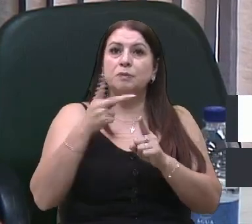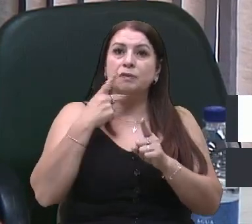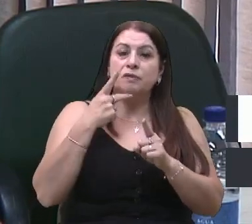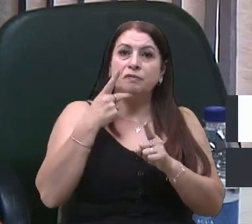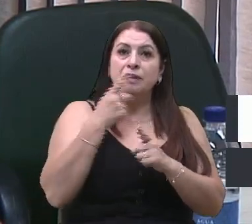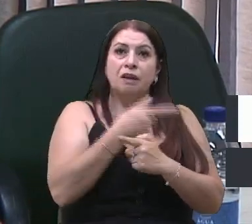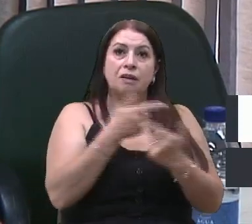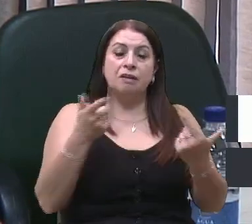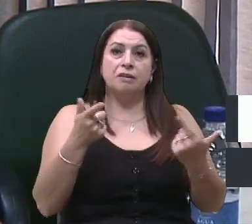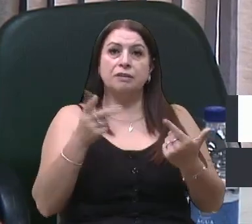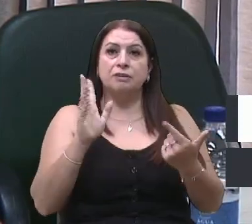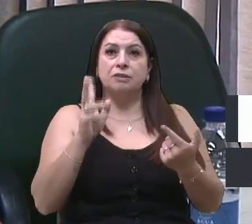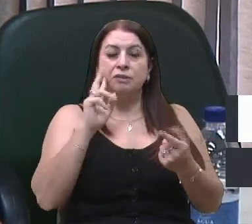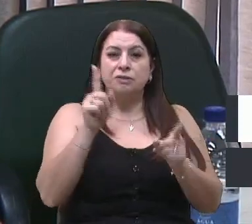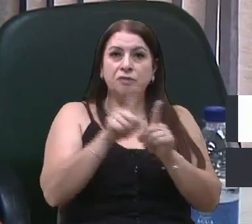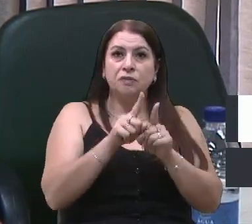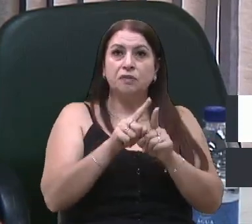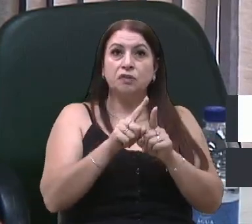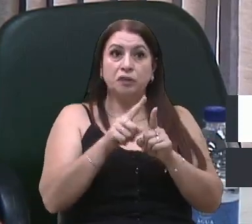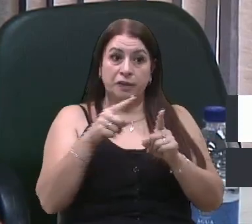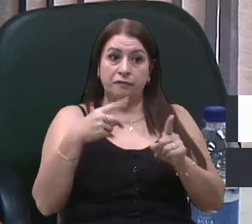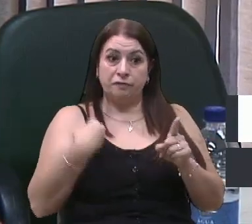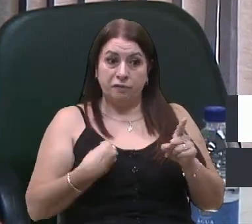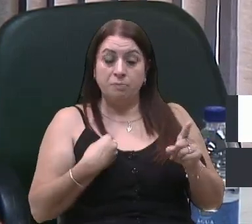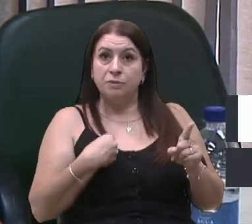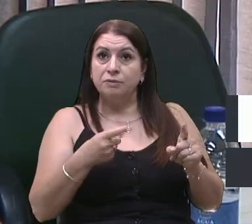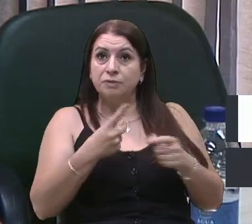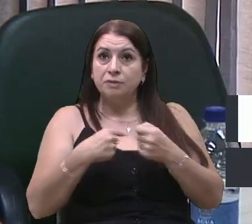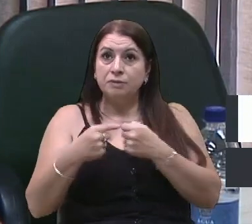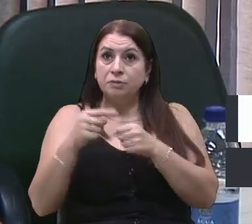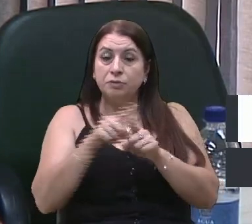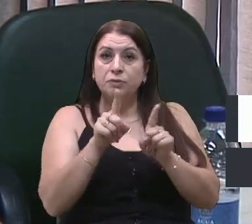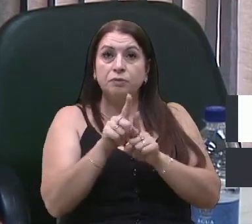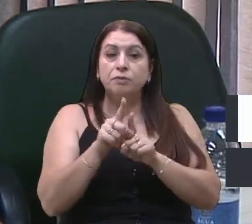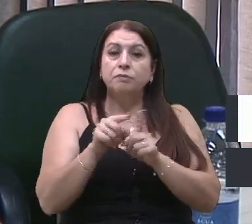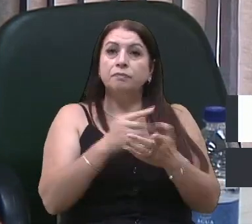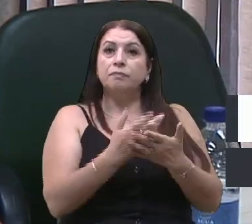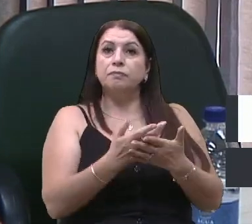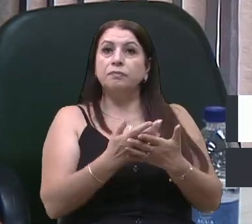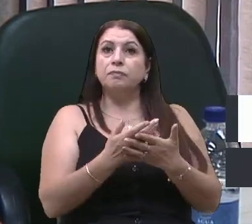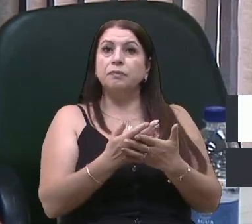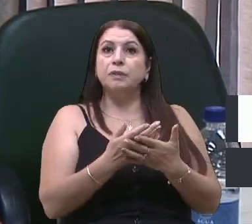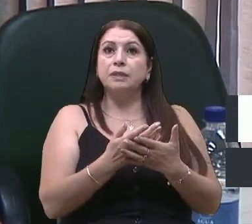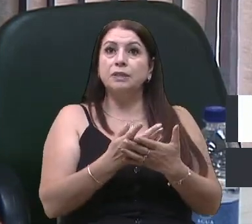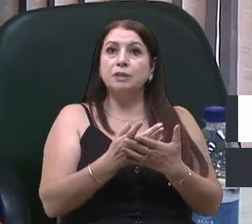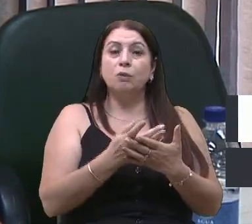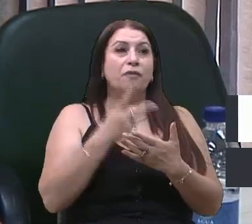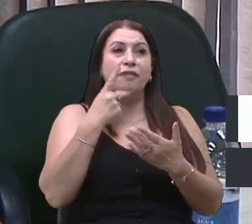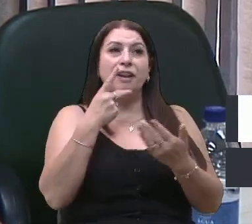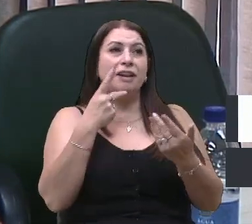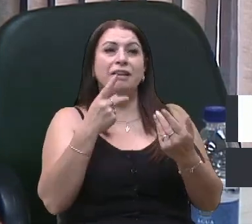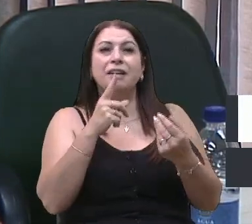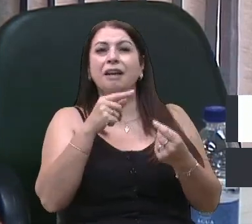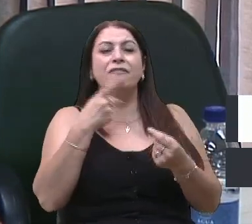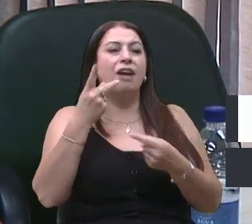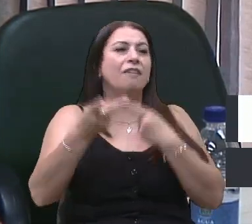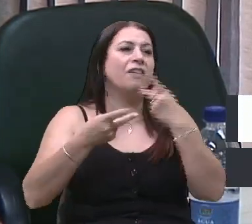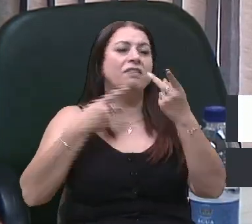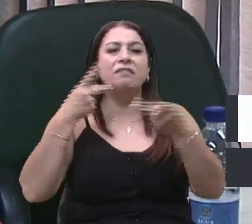por aí. Nós já vivemos isso aqui na cidade, né? Do mergulho na demagogia de dizer que os recursos